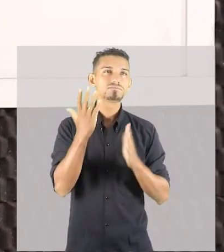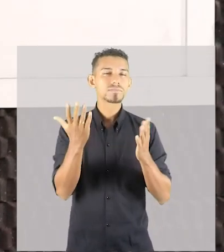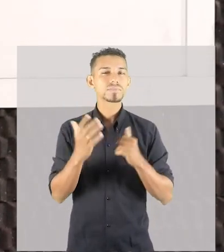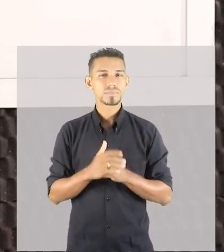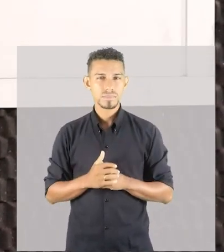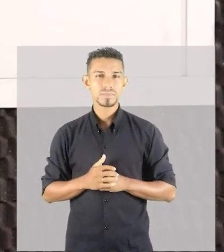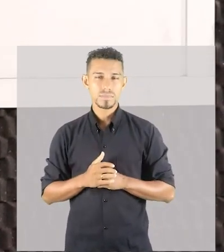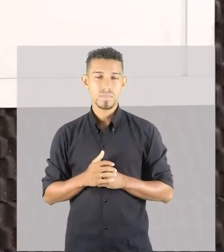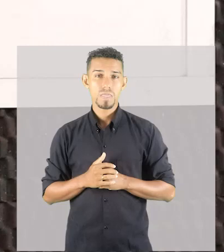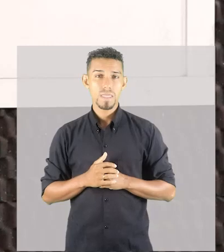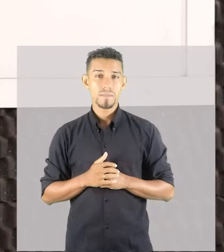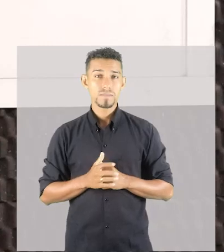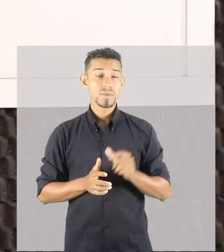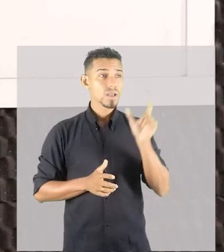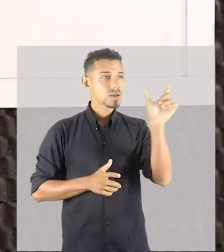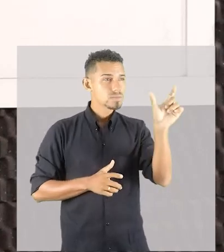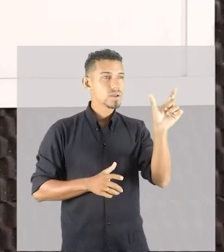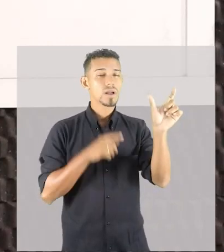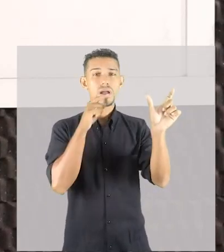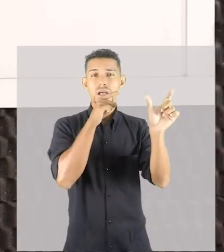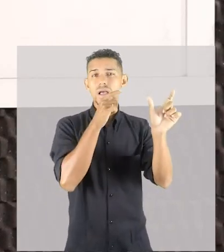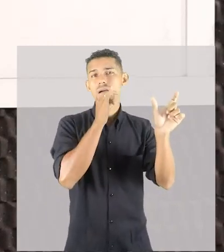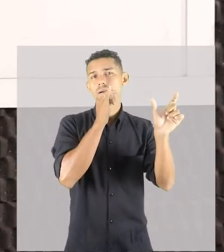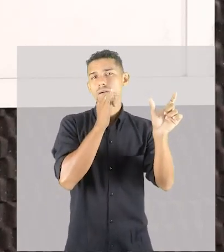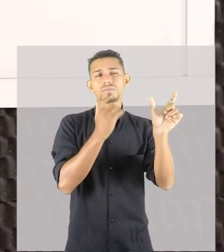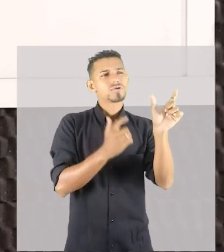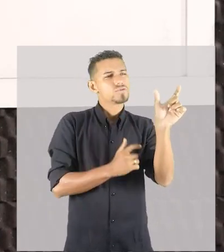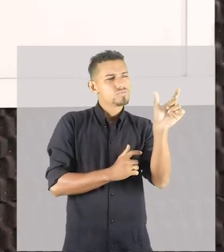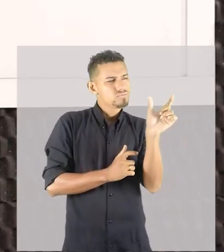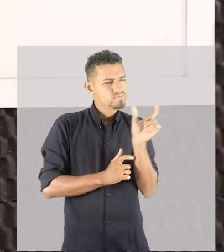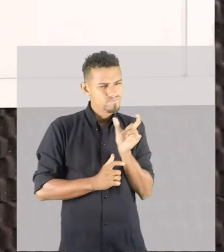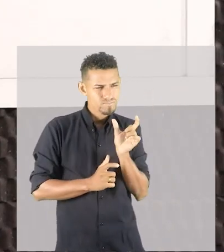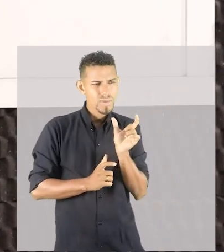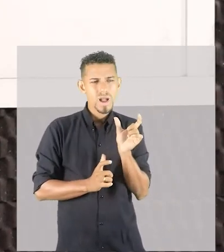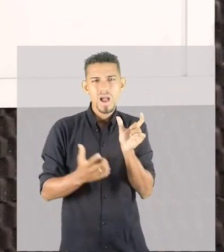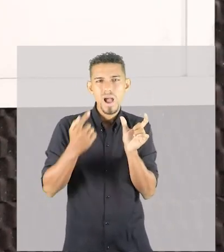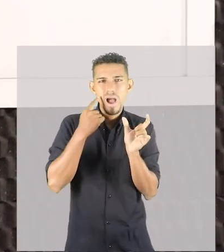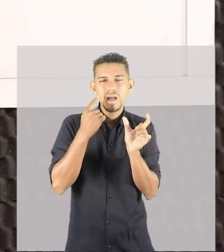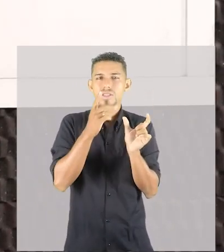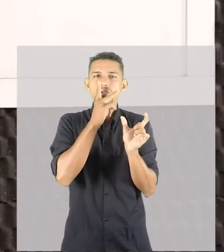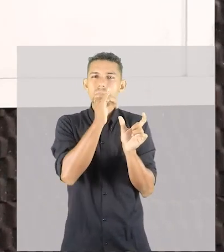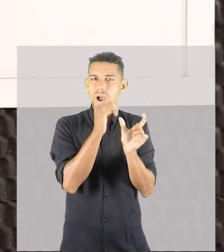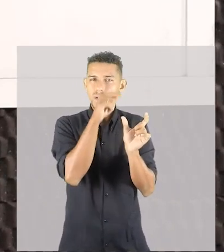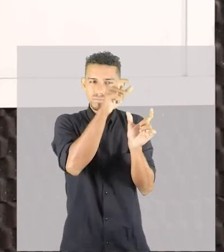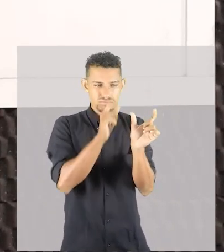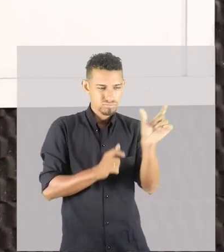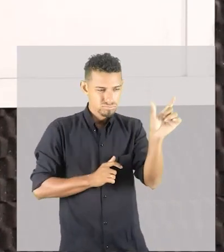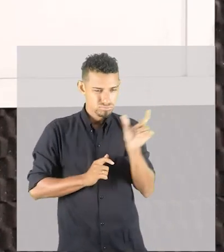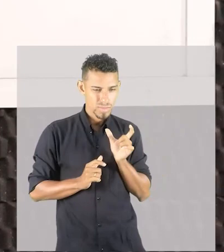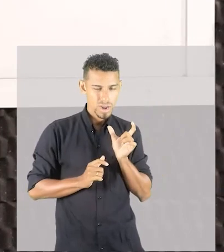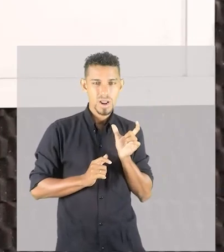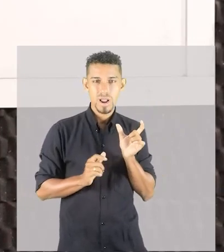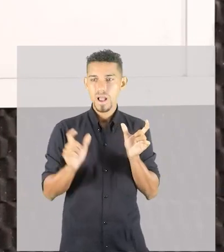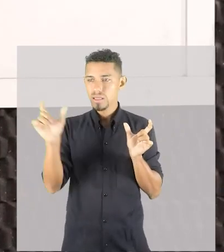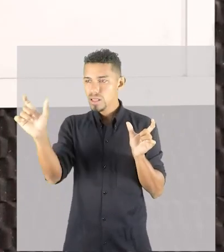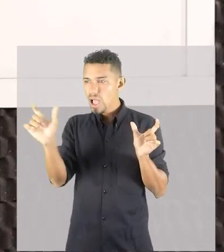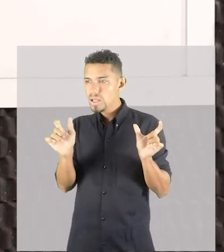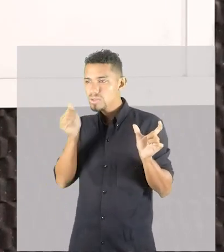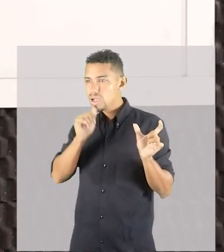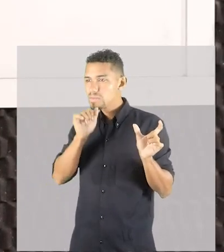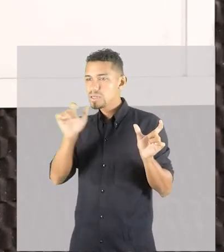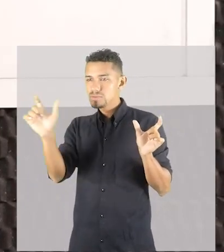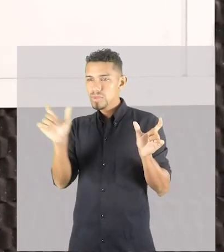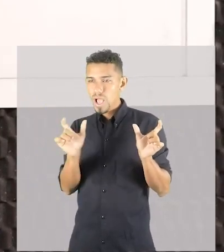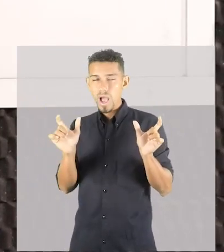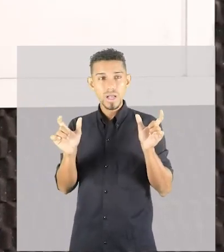aí o gene para pigmentação do olho verde, Você recebeu aí do seu pai, mas você recebeu uma informação genética da